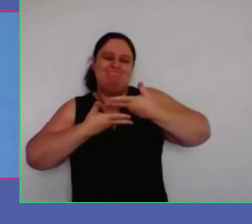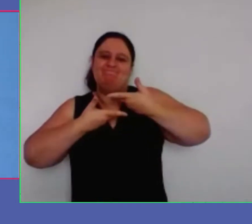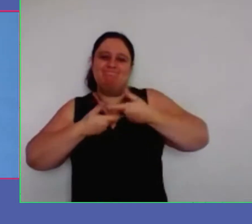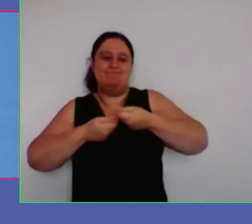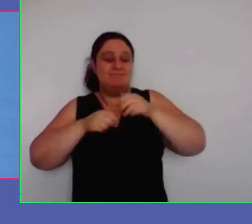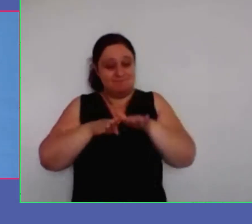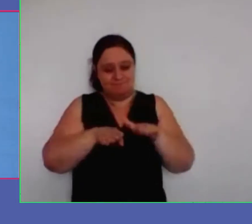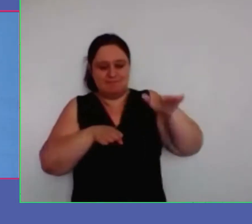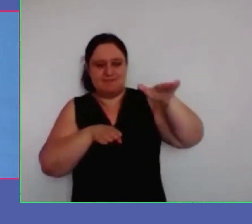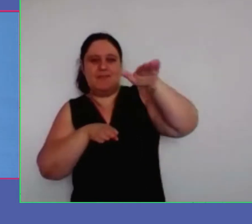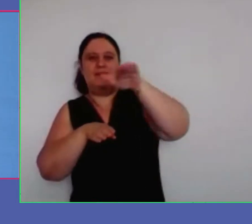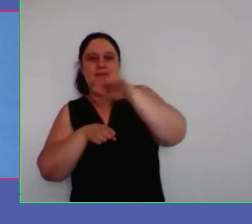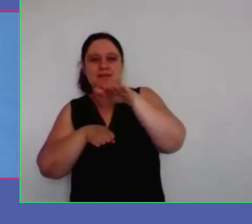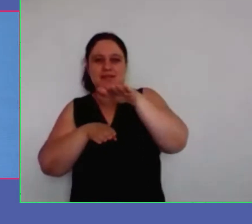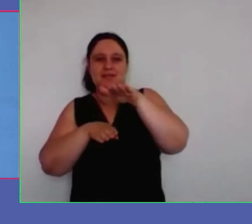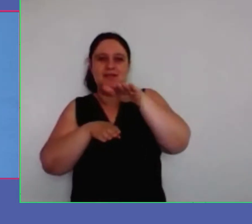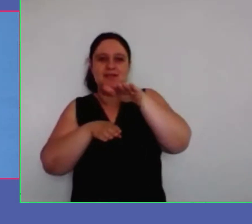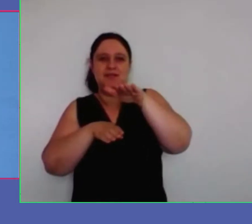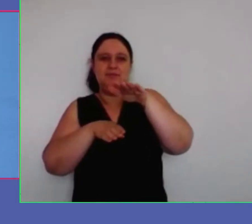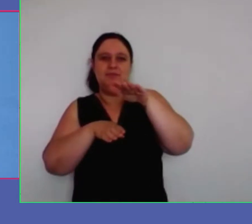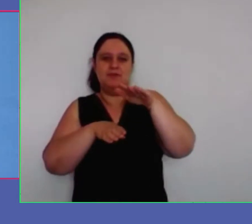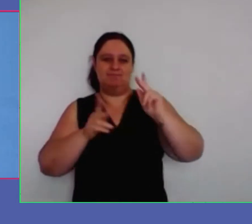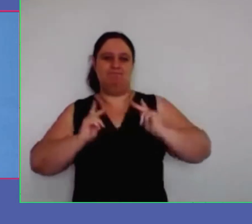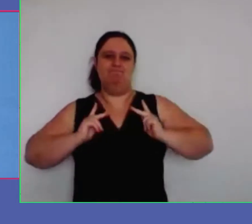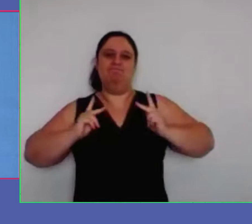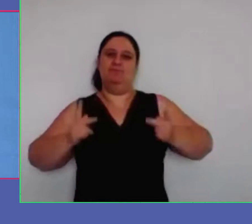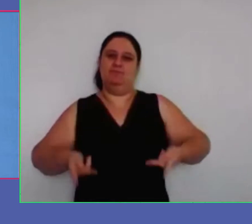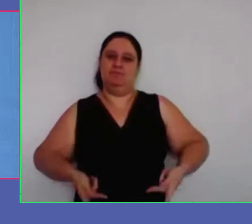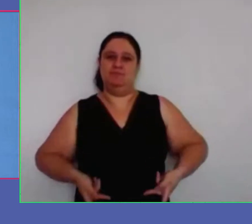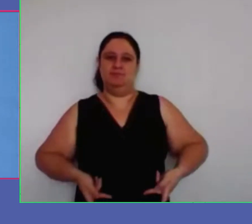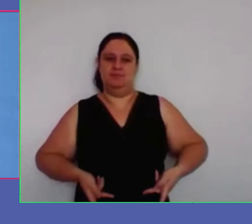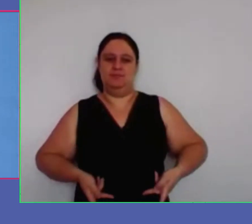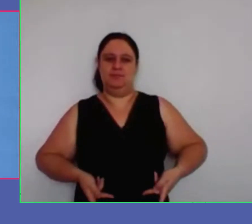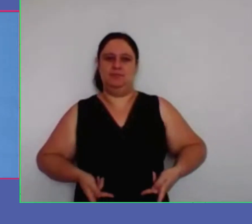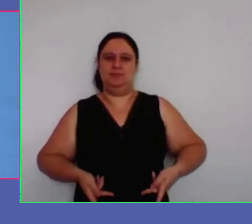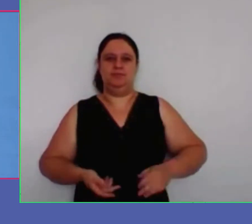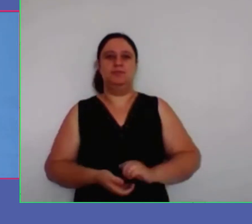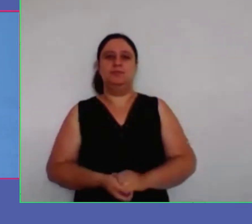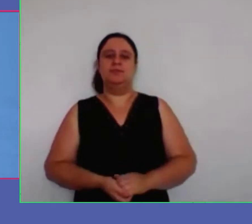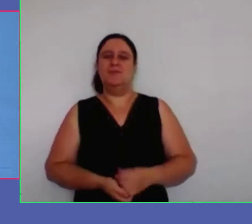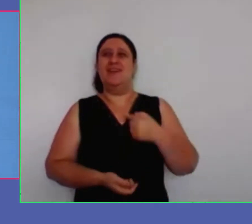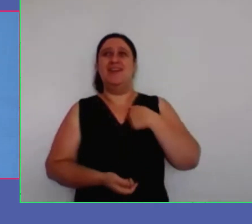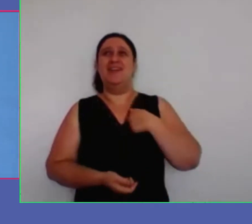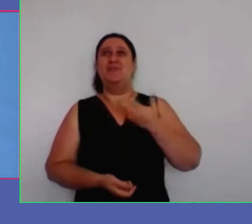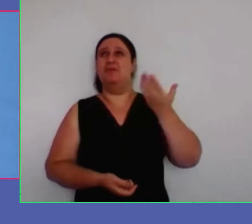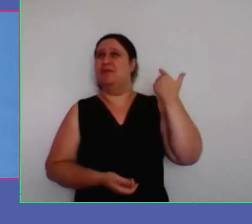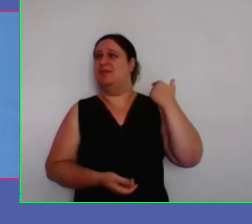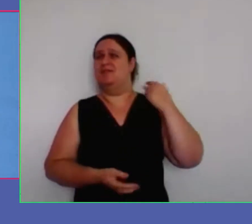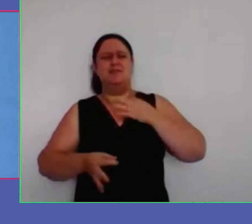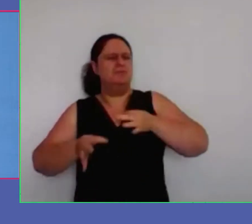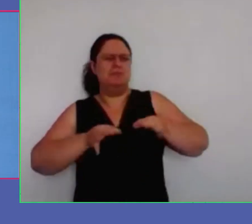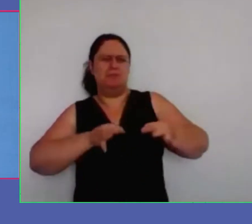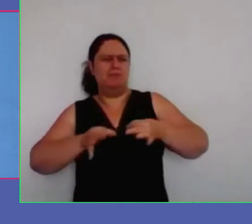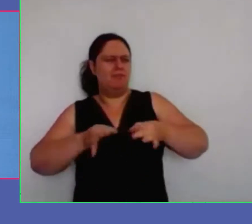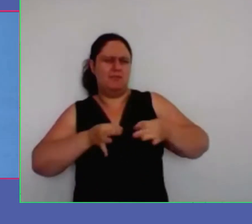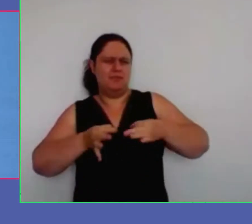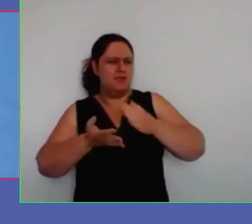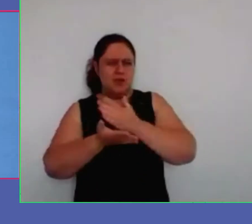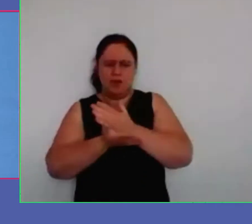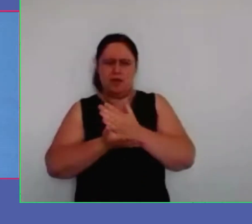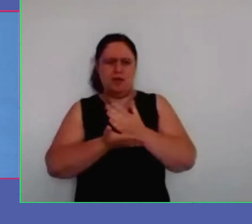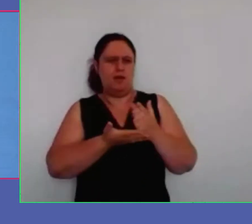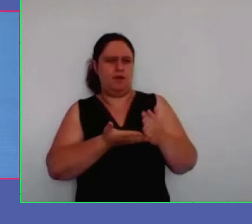da manipulação humana. Eu não havia programado para começar